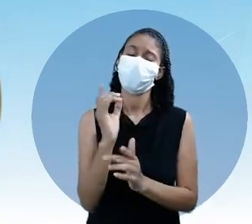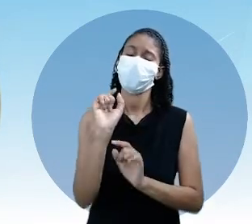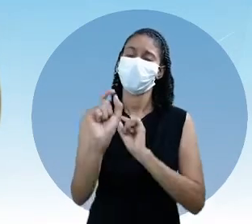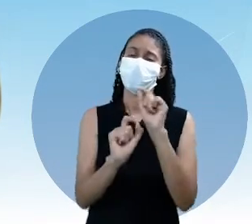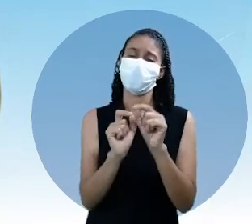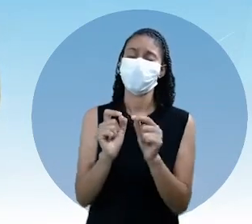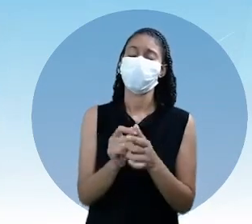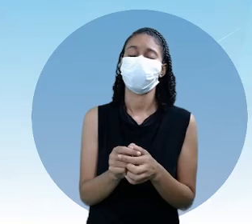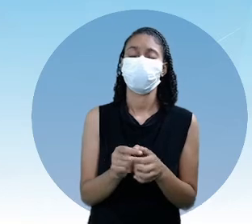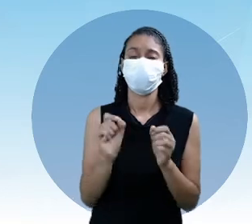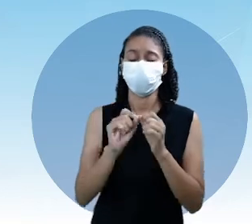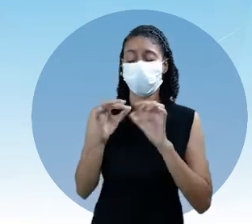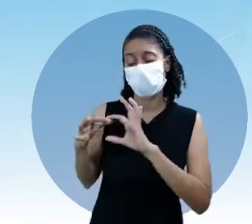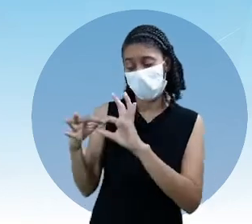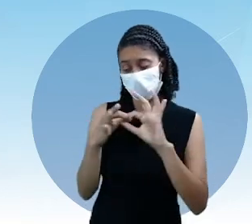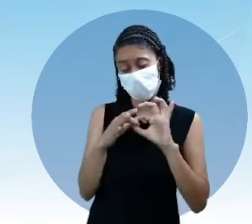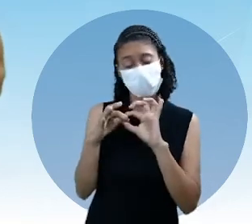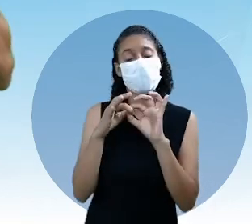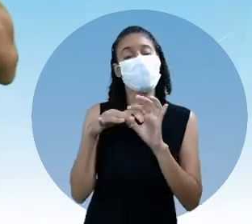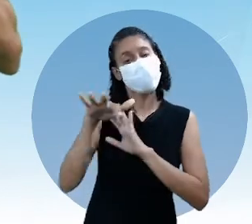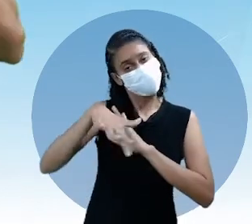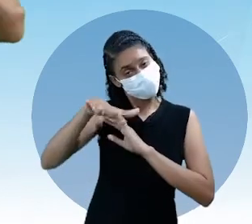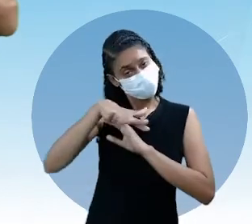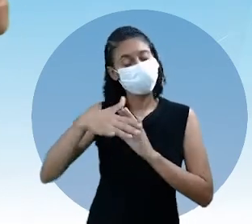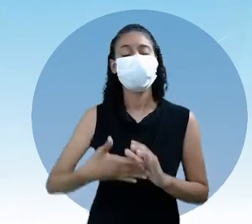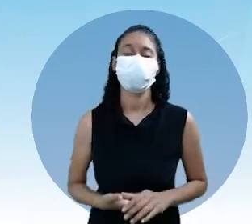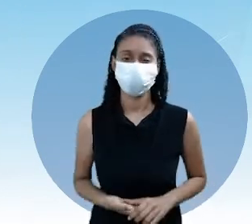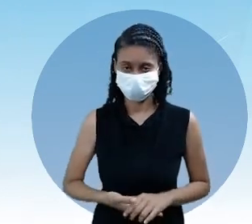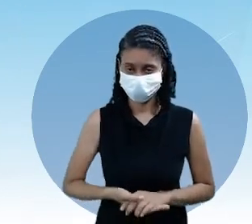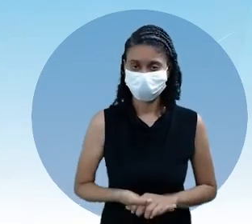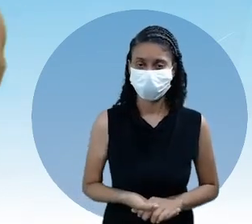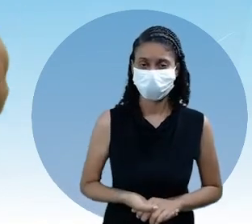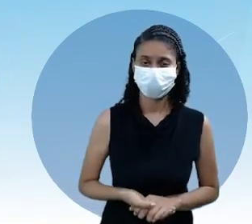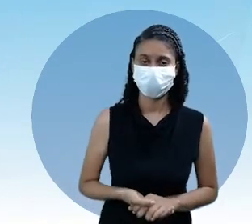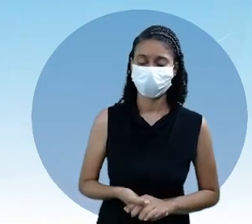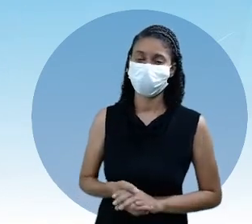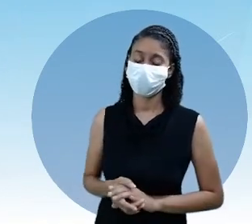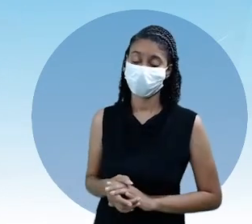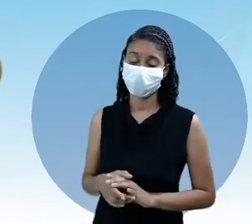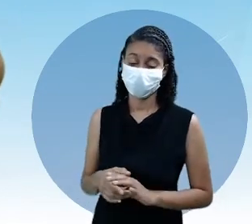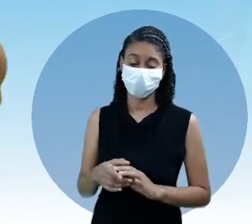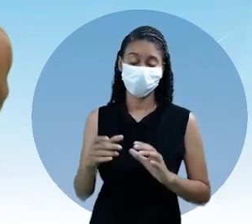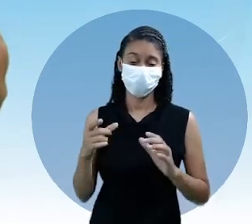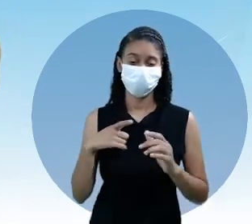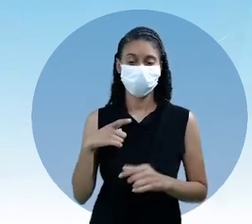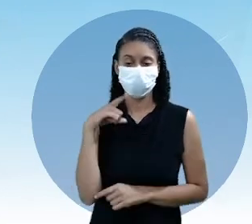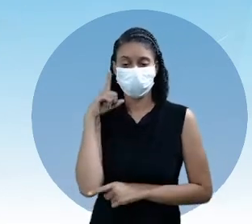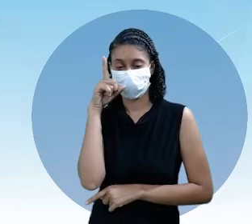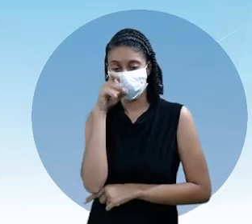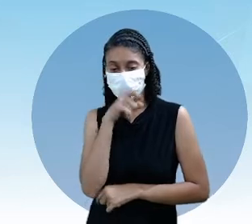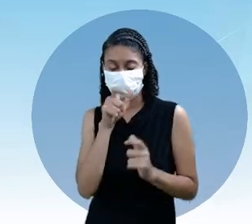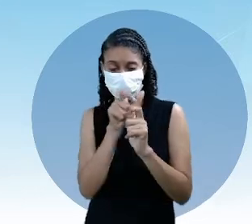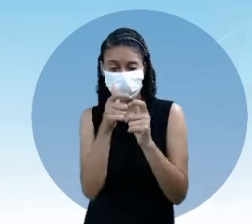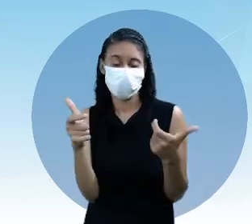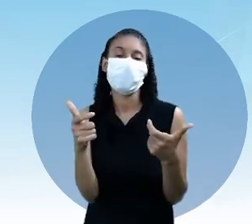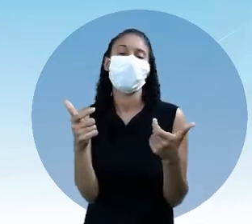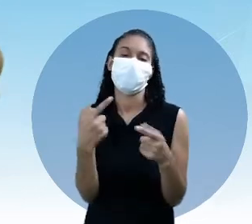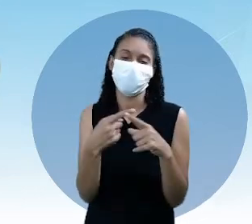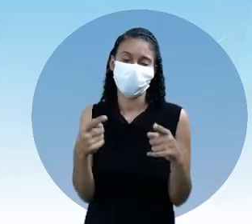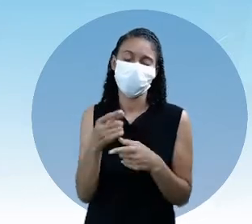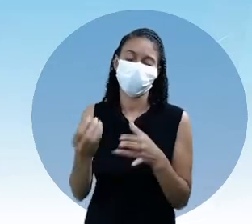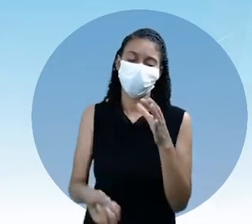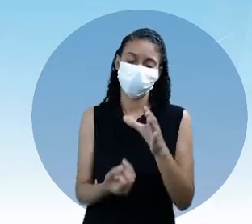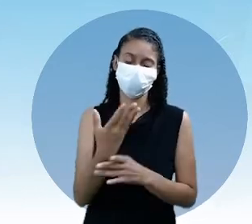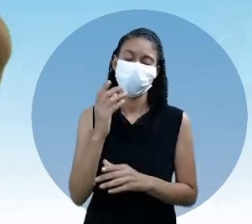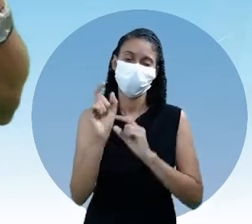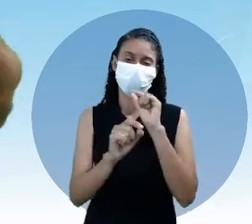repente, para dar uma unidade a uma região tão complexa, mas essa unidade ela vai se dar justamente